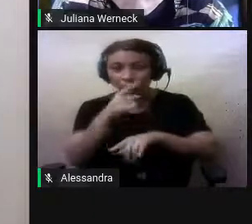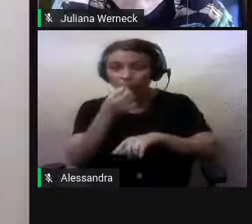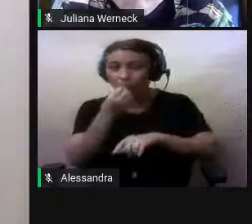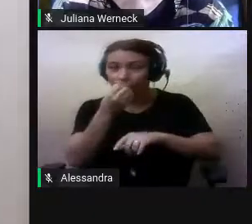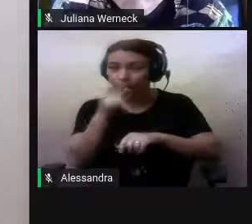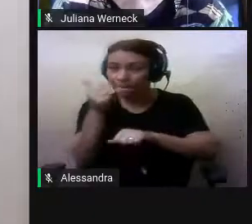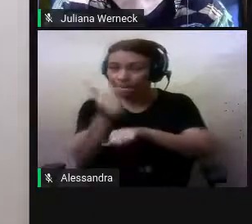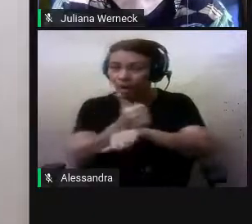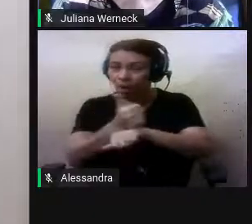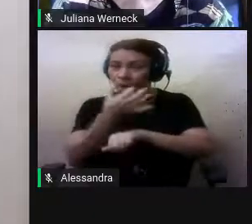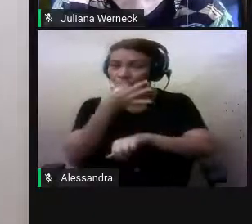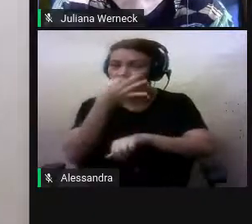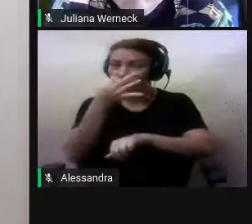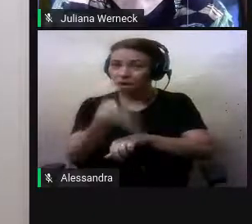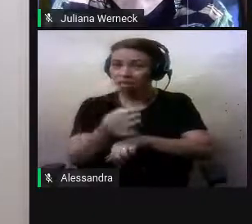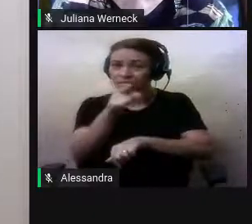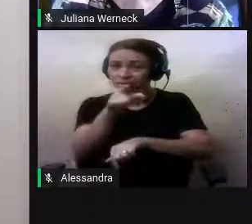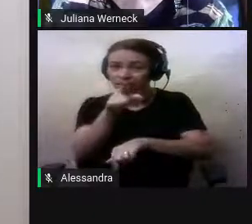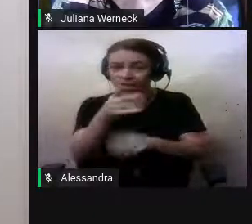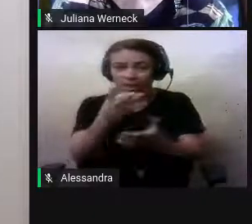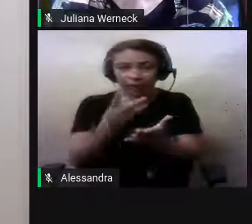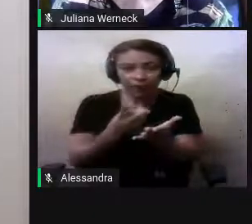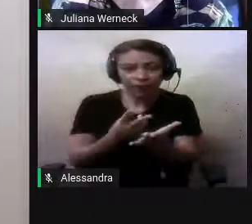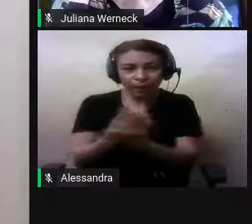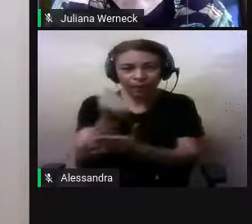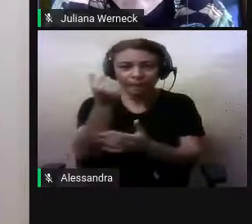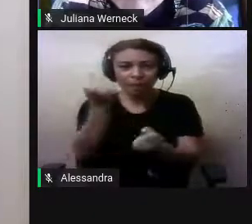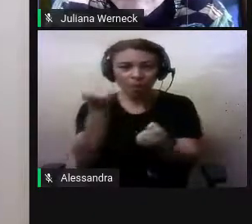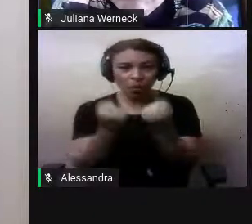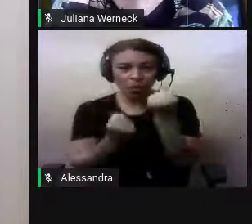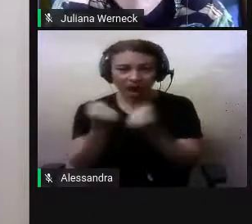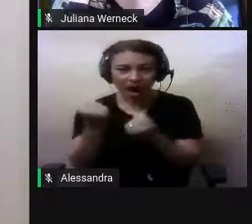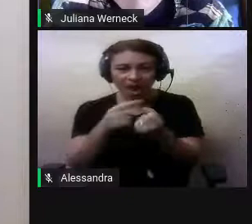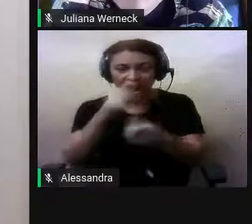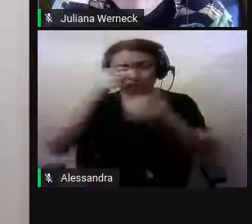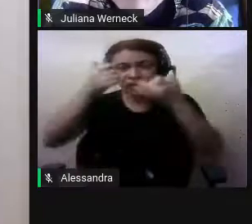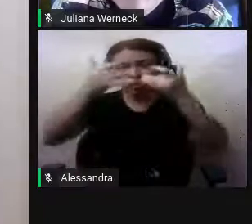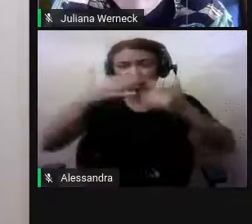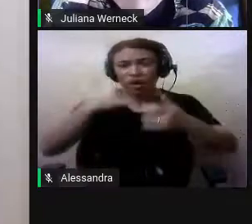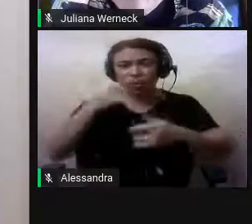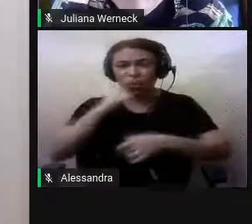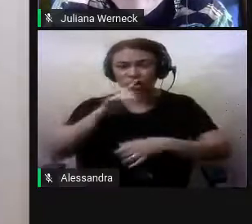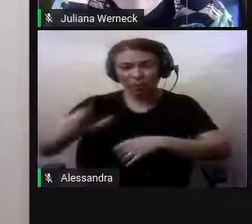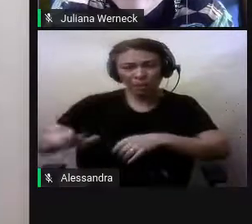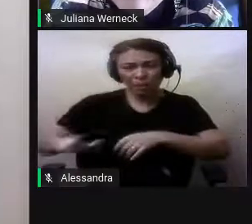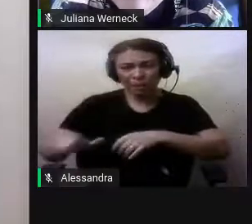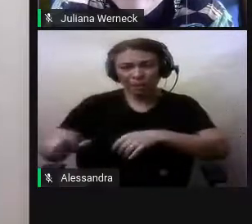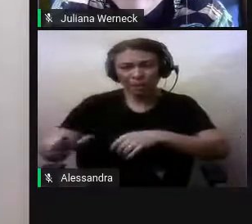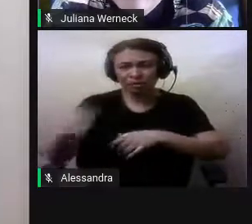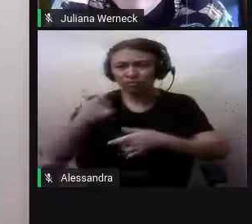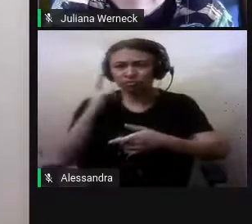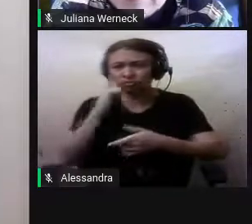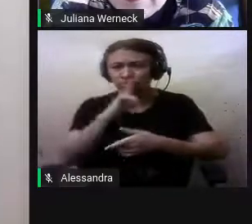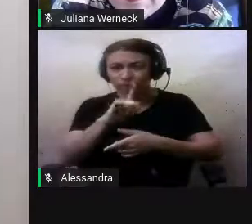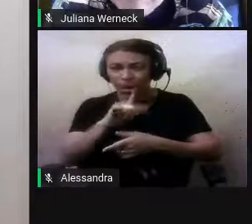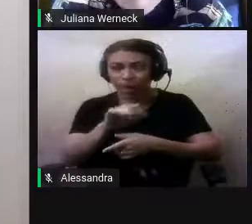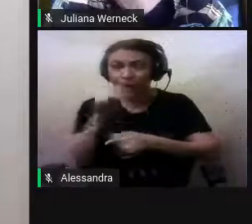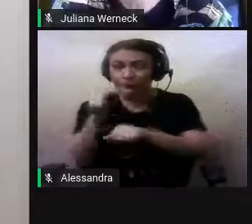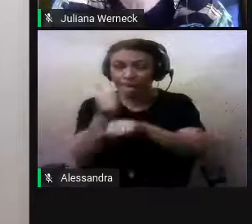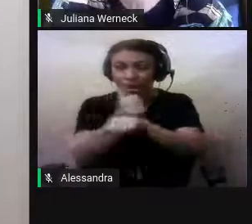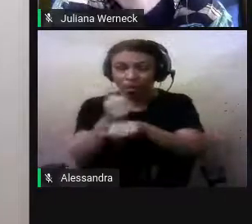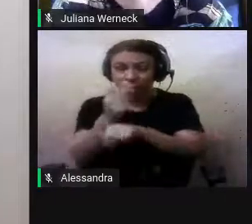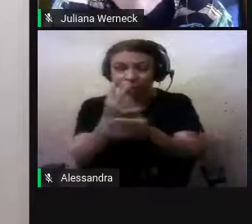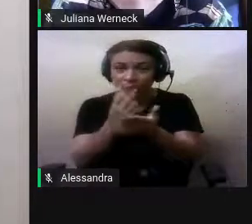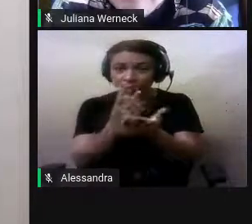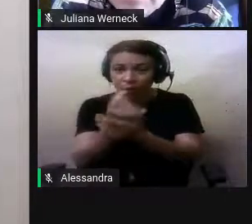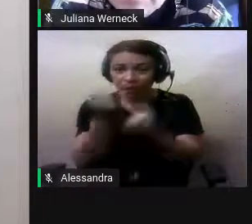mim, que eu expliquei que a única coisa que eu não conseguia fazer sozinha era trocar de marcha. Então, a dona dessa autoescola falou assim, Dani, compra um carro automático